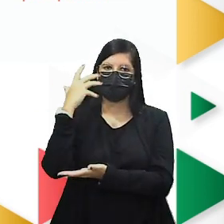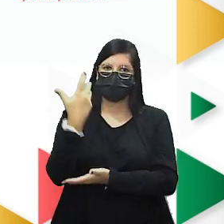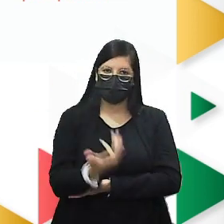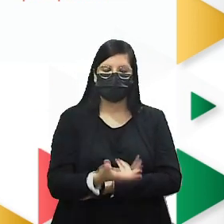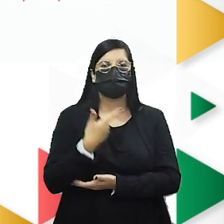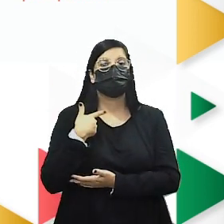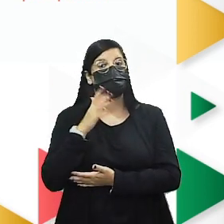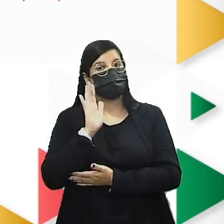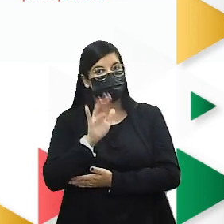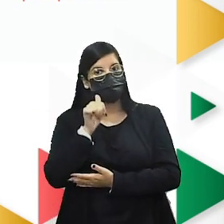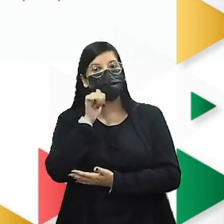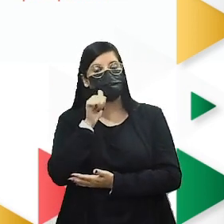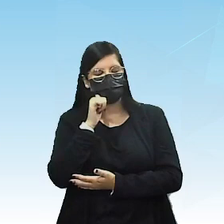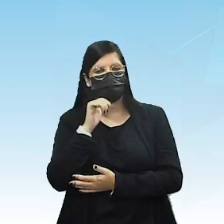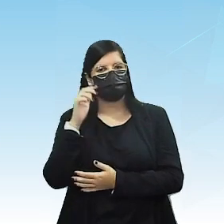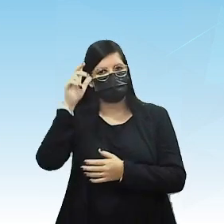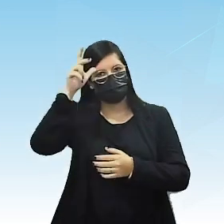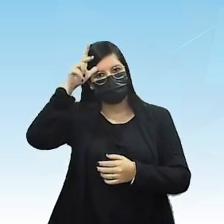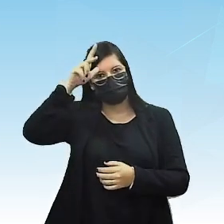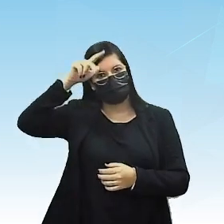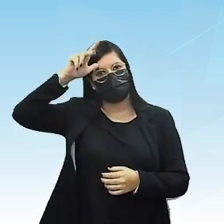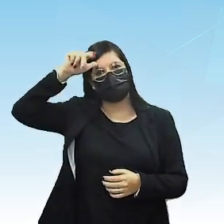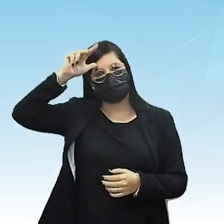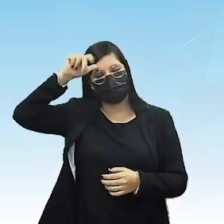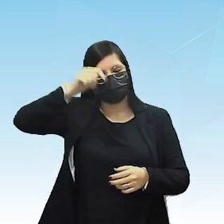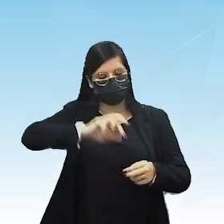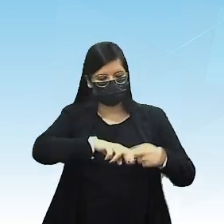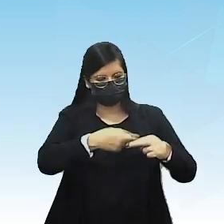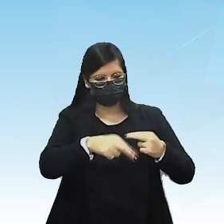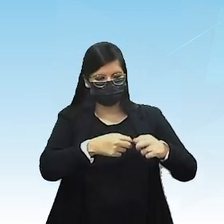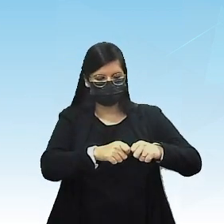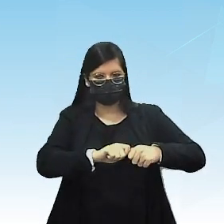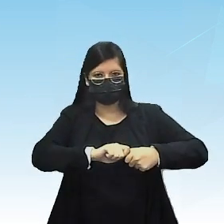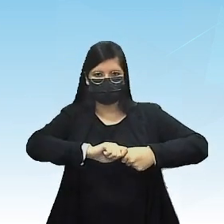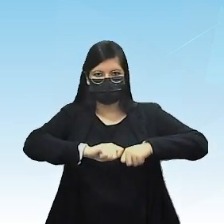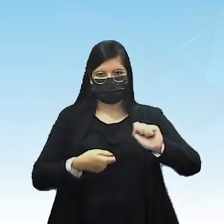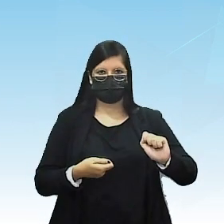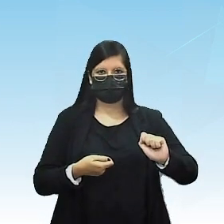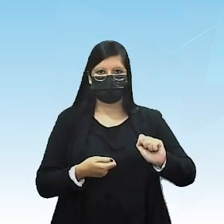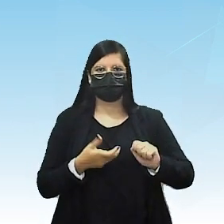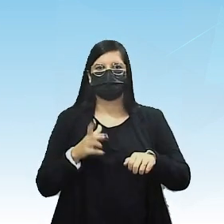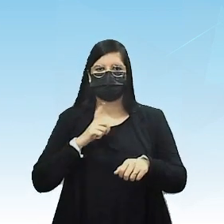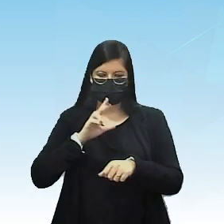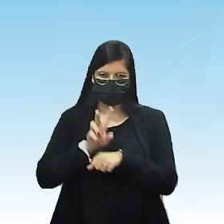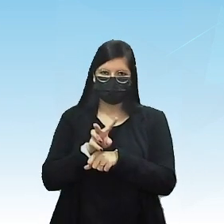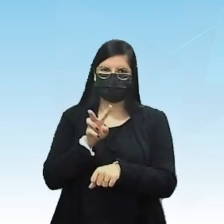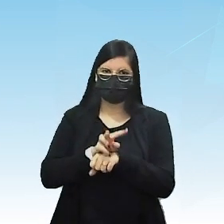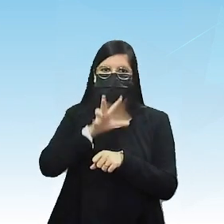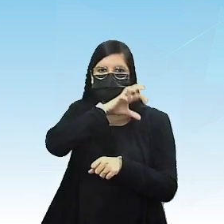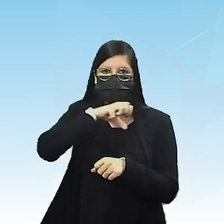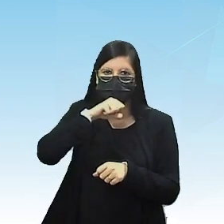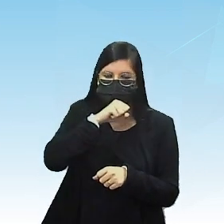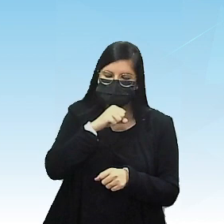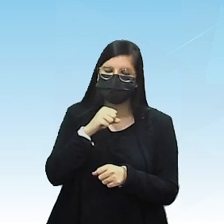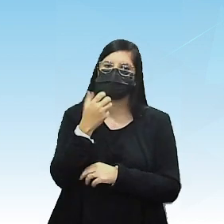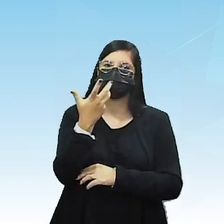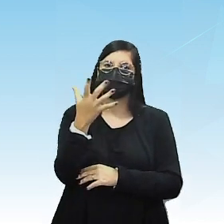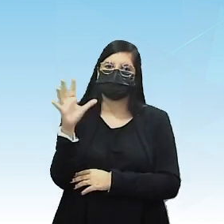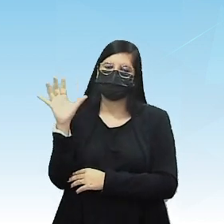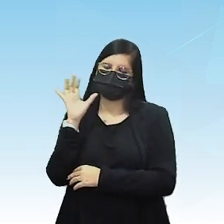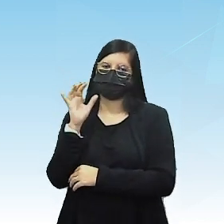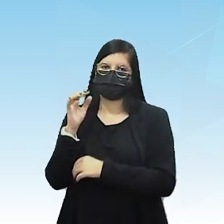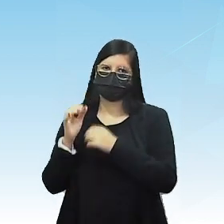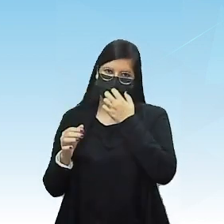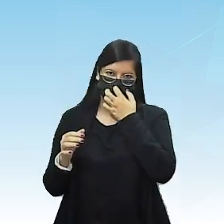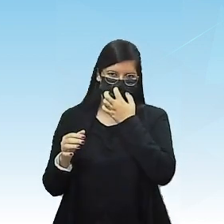cavalos. Então, assim, né? Então, reza a lenda que ela protege os animais e a mata. Então, quando